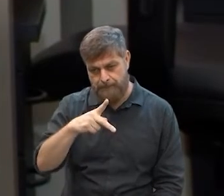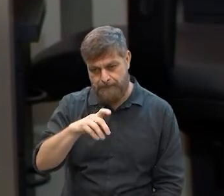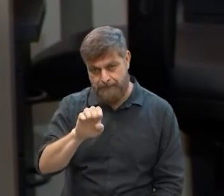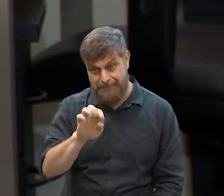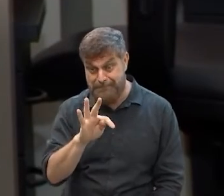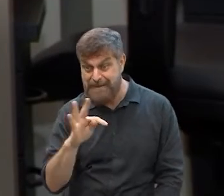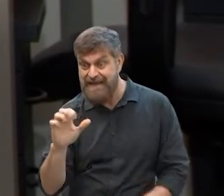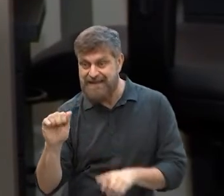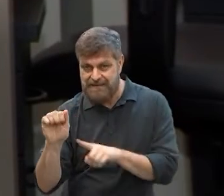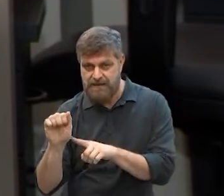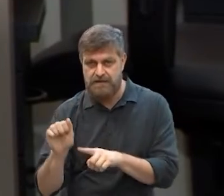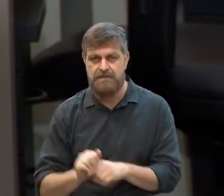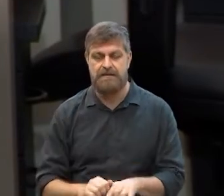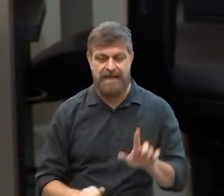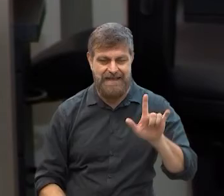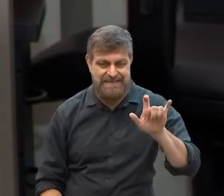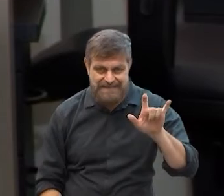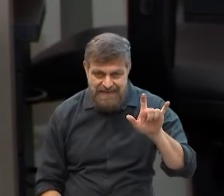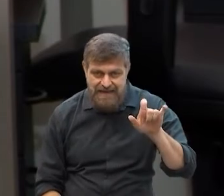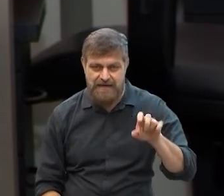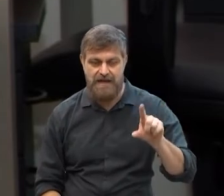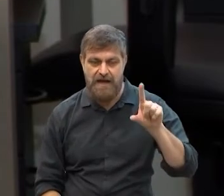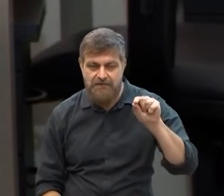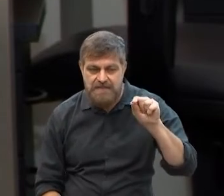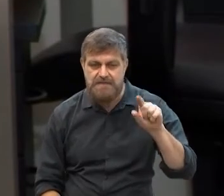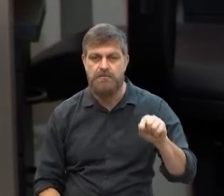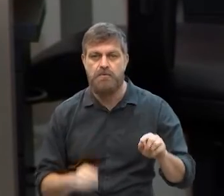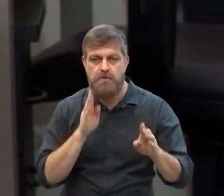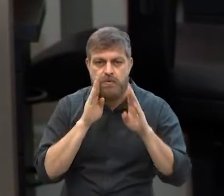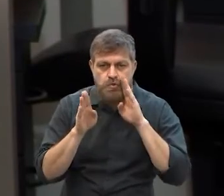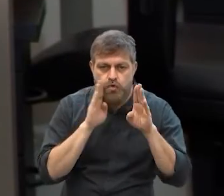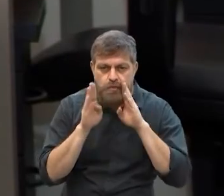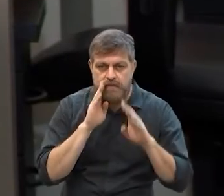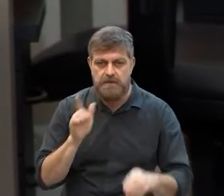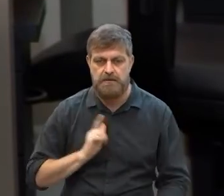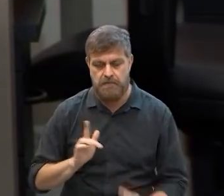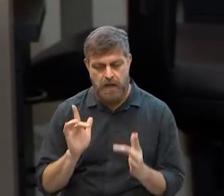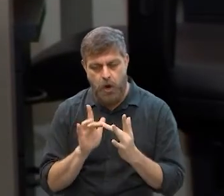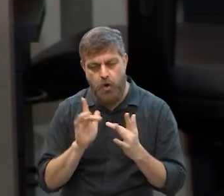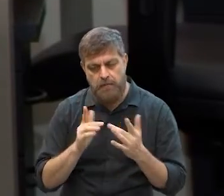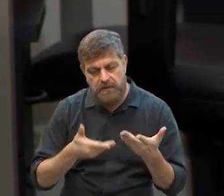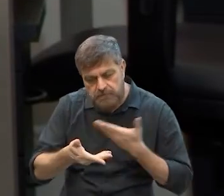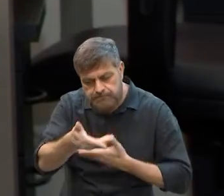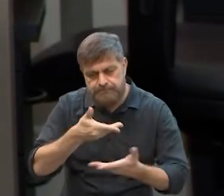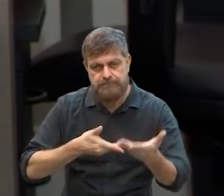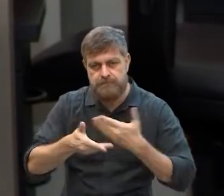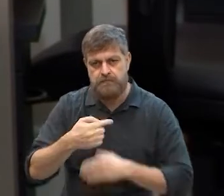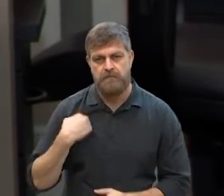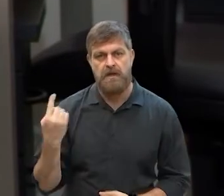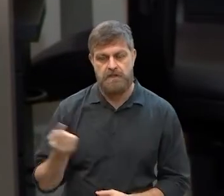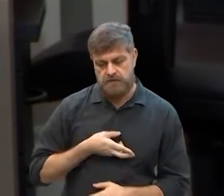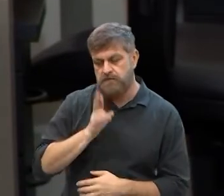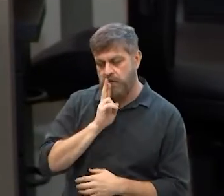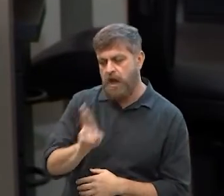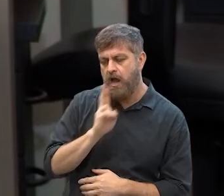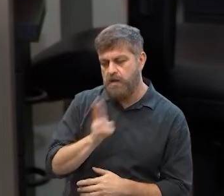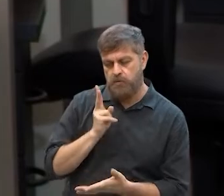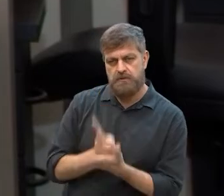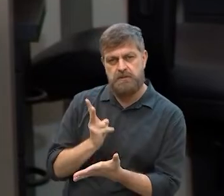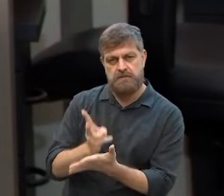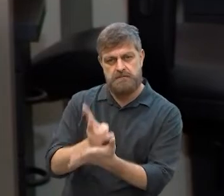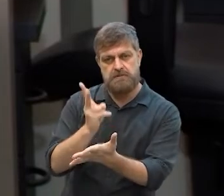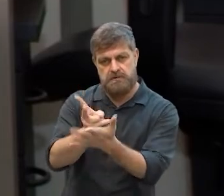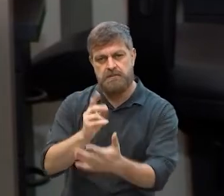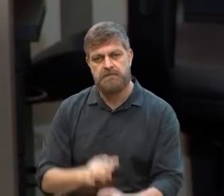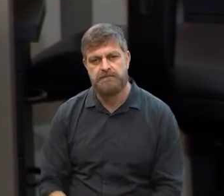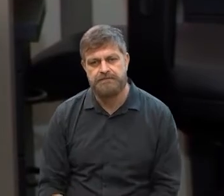Instagram, Facebook, Twitter, e podem fazer a comunicação com a gente, porque a gente vai estar sempre dando